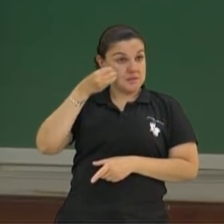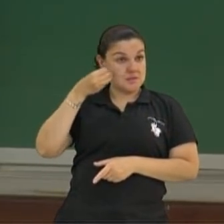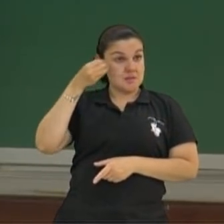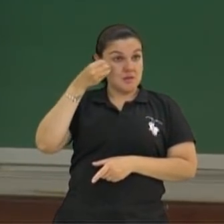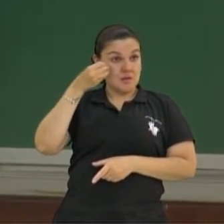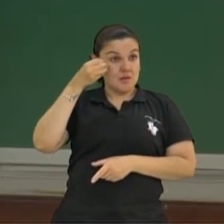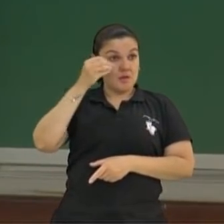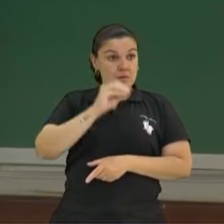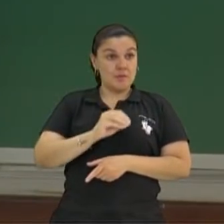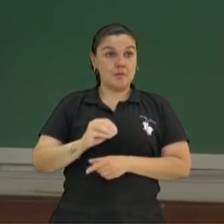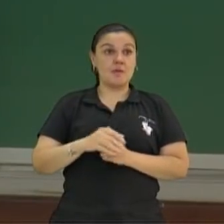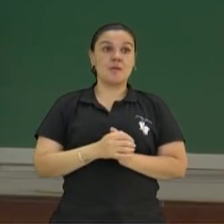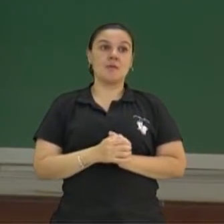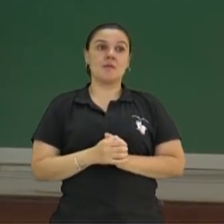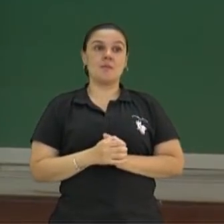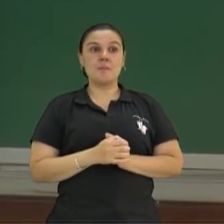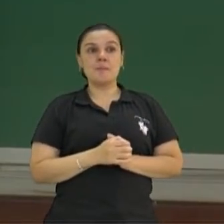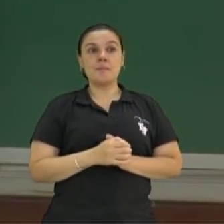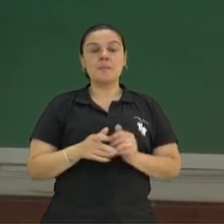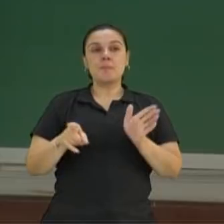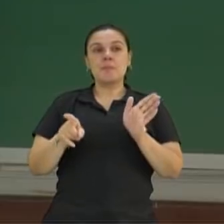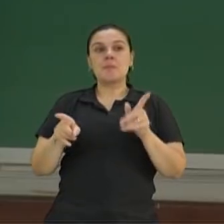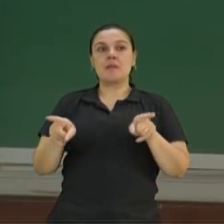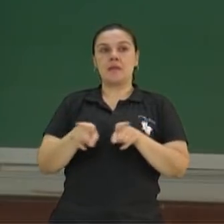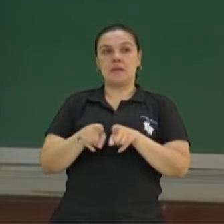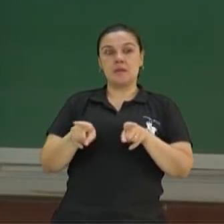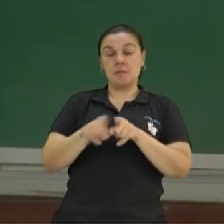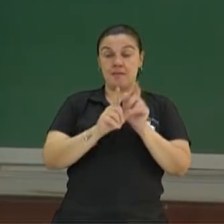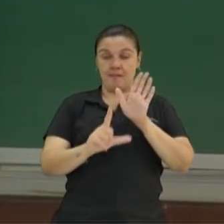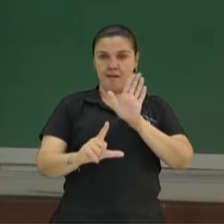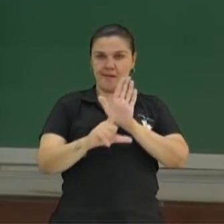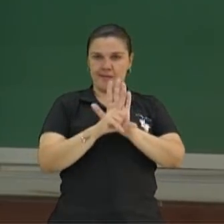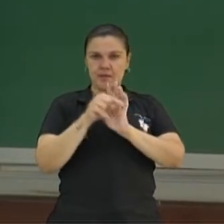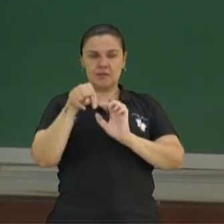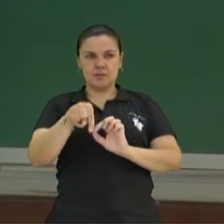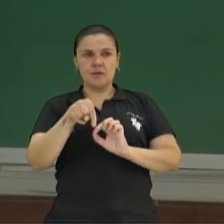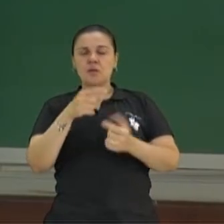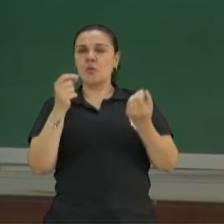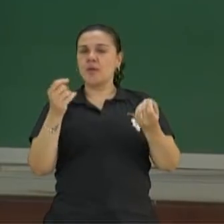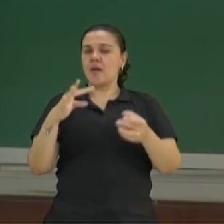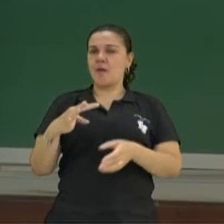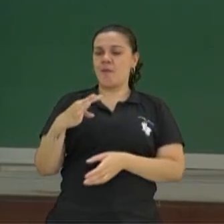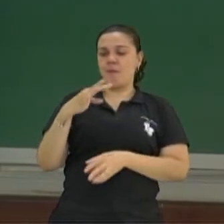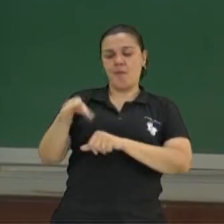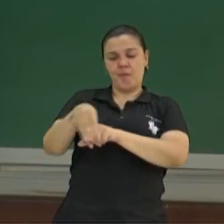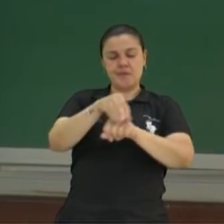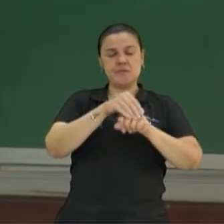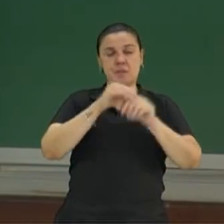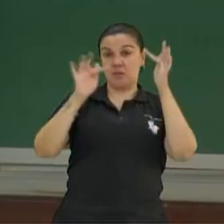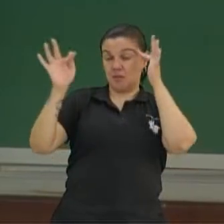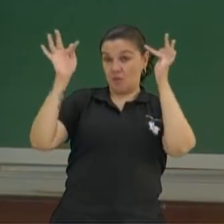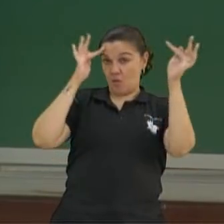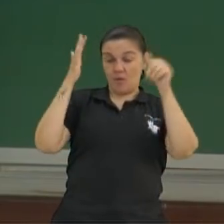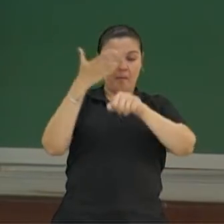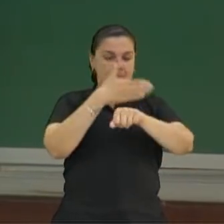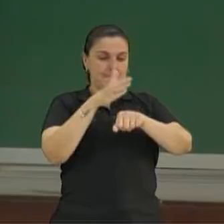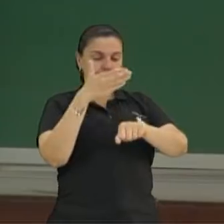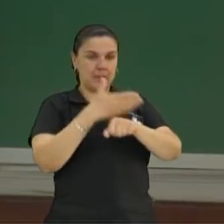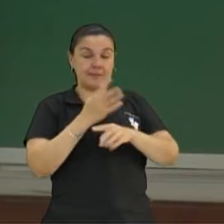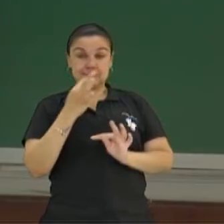leis. E visa a união entre o conhecimento teórico, a prática e a técnica. Não se